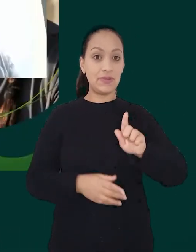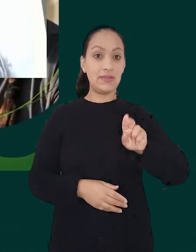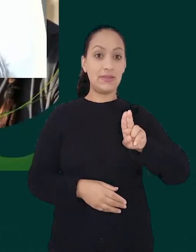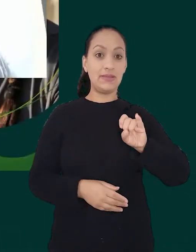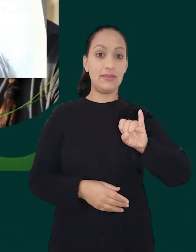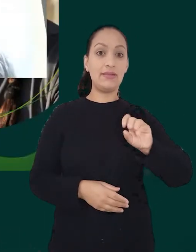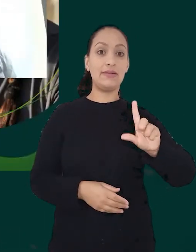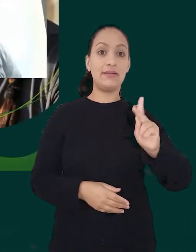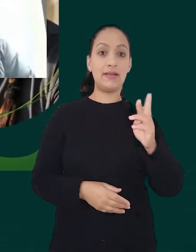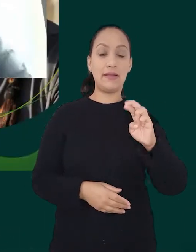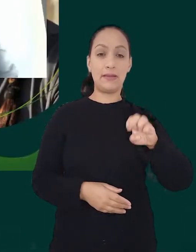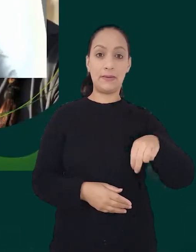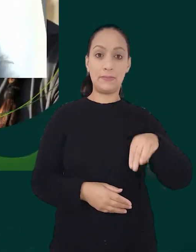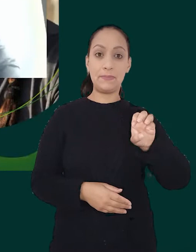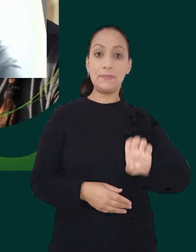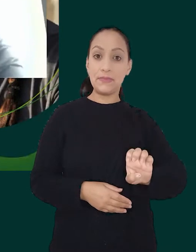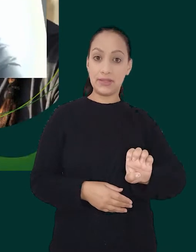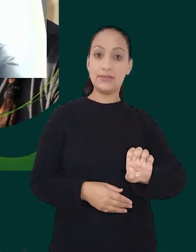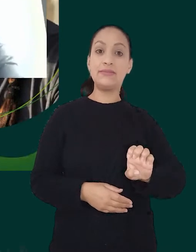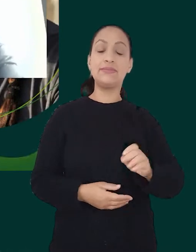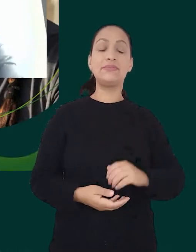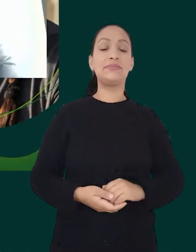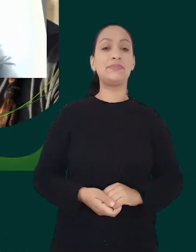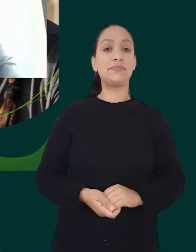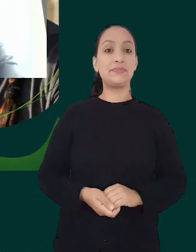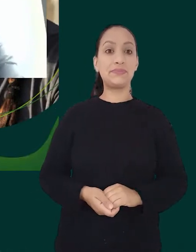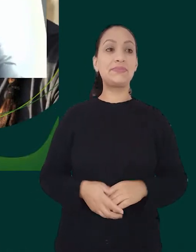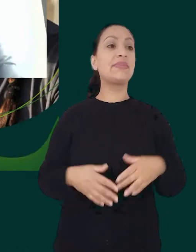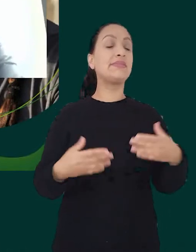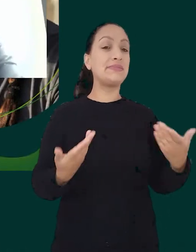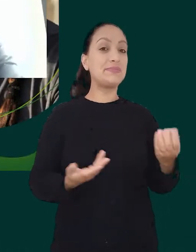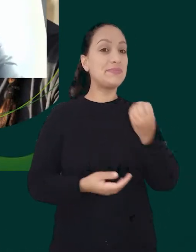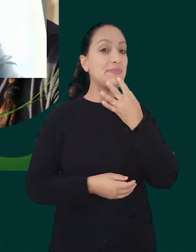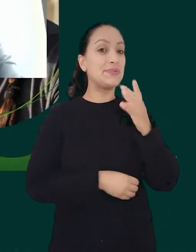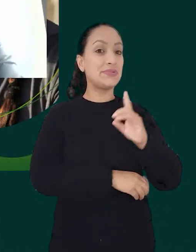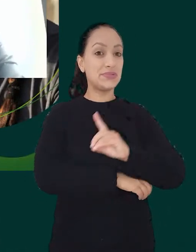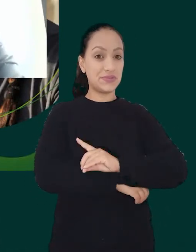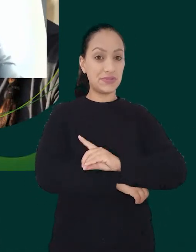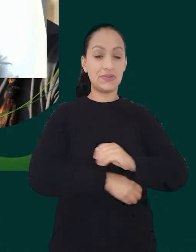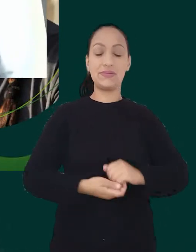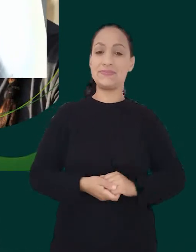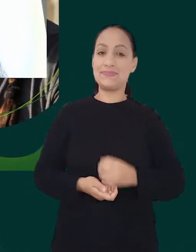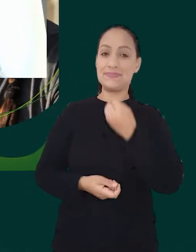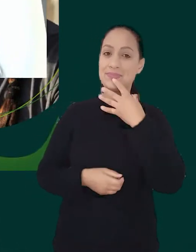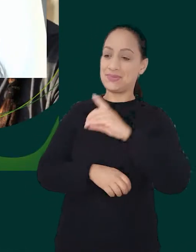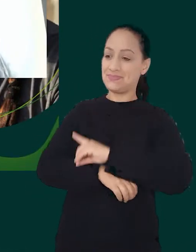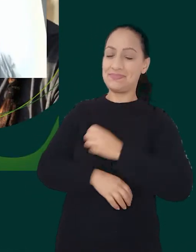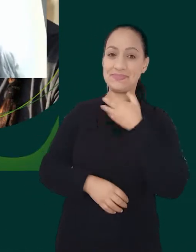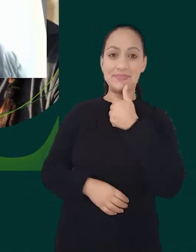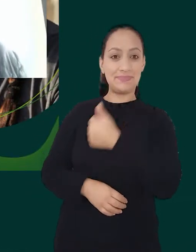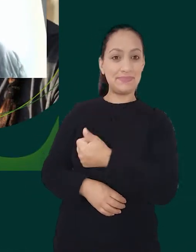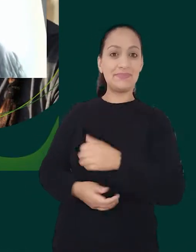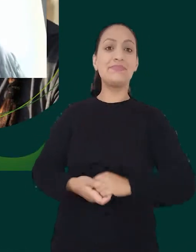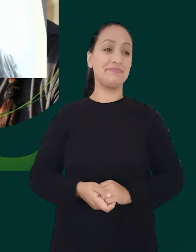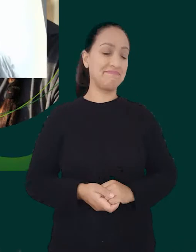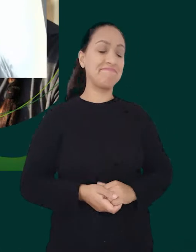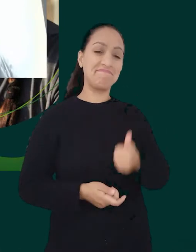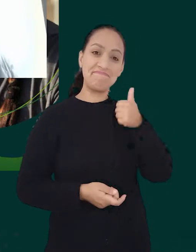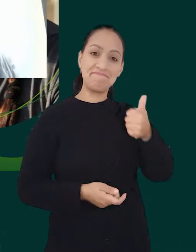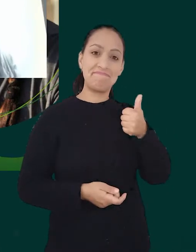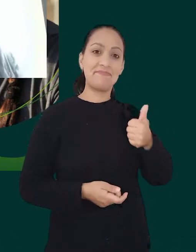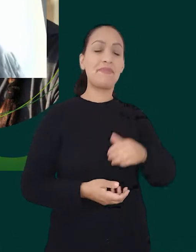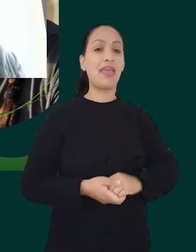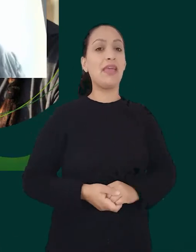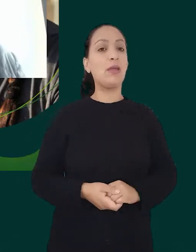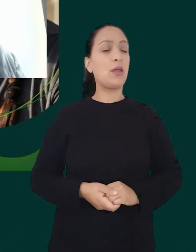o Guilherme agora. E aí, Guilherme, bom dia. Bom dia, tudo bem? Bom dia, tudo bem.